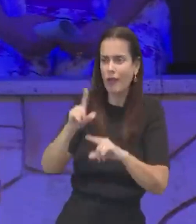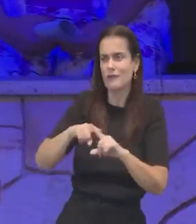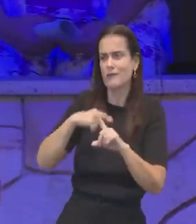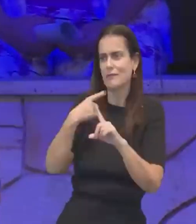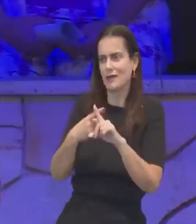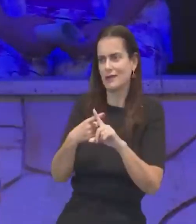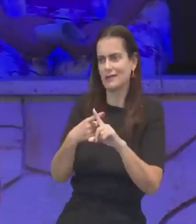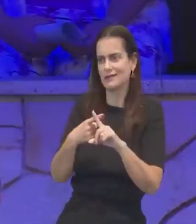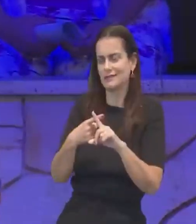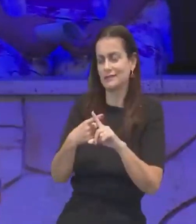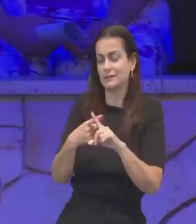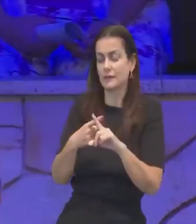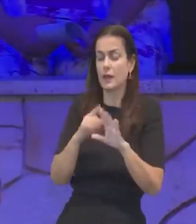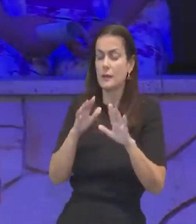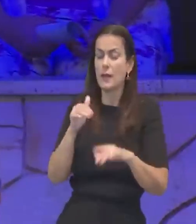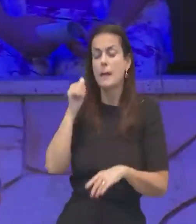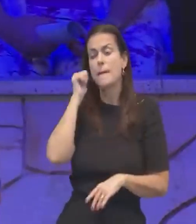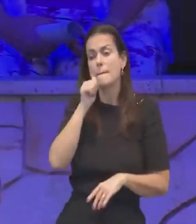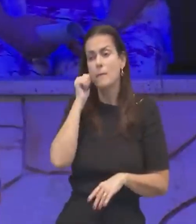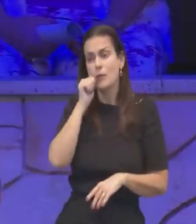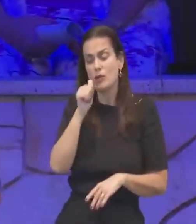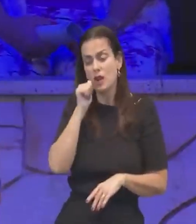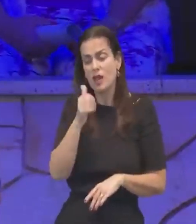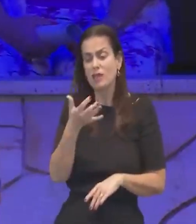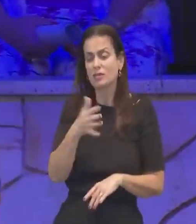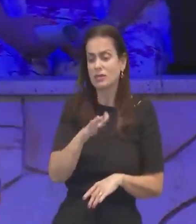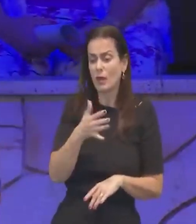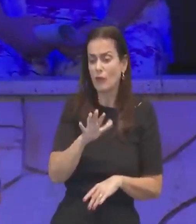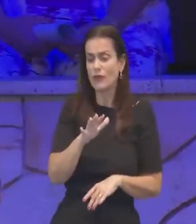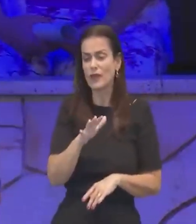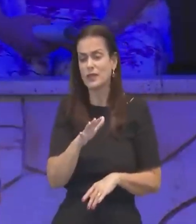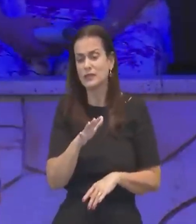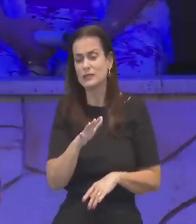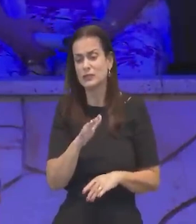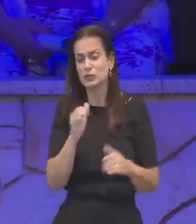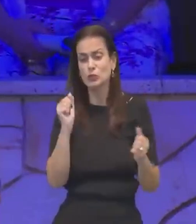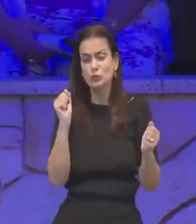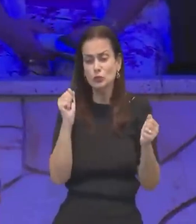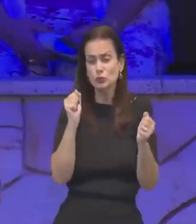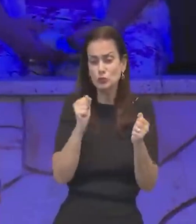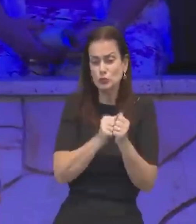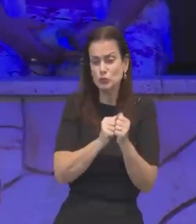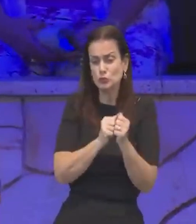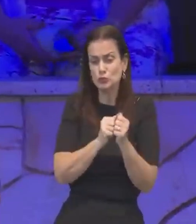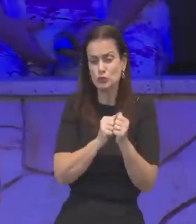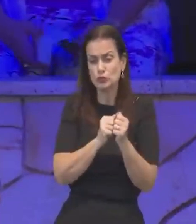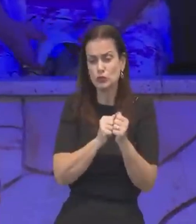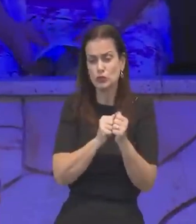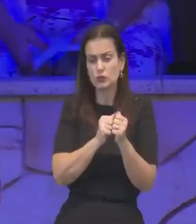Mas talvez essa mulher estava acompanhando os seus donos, os